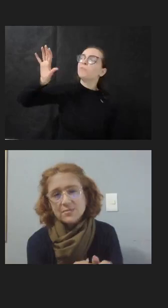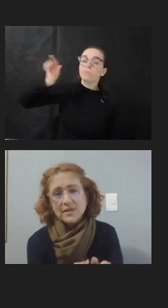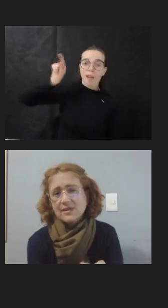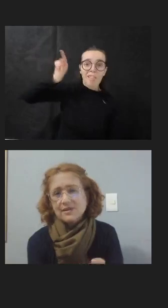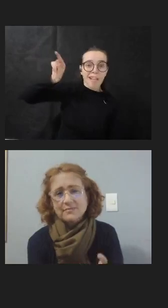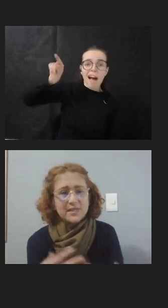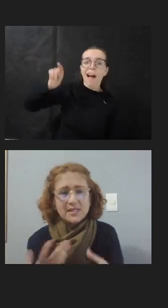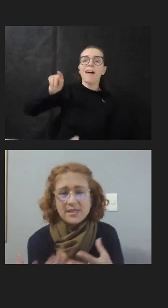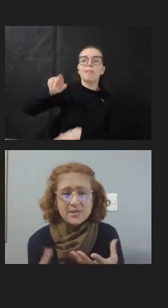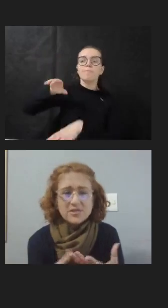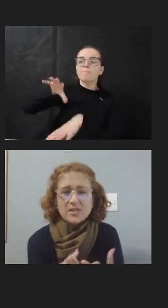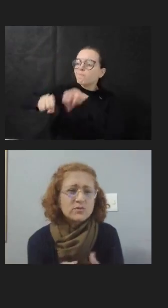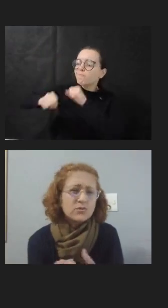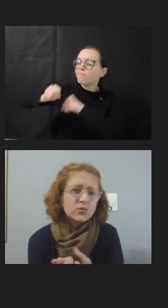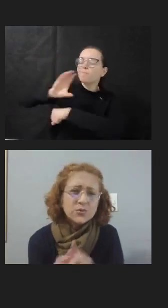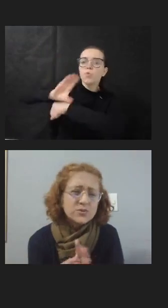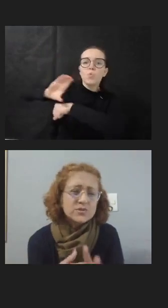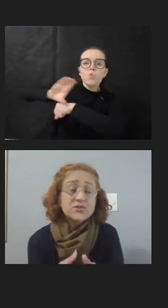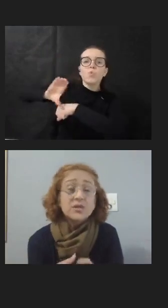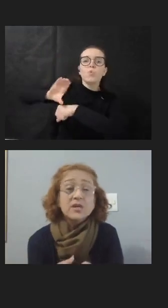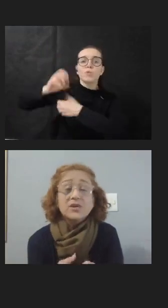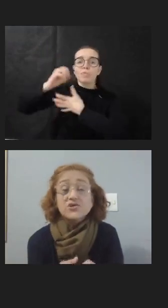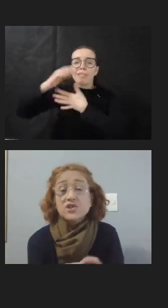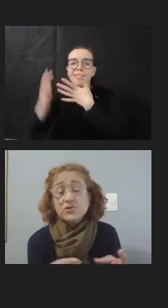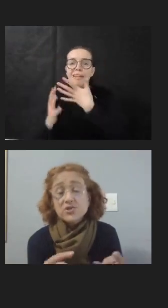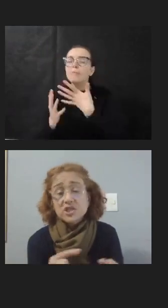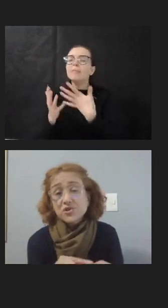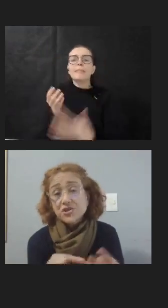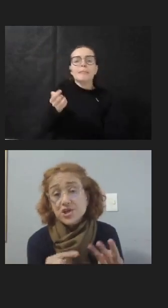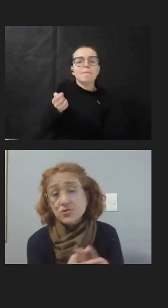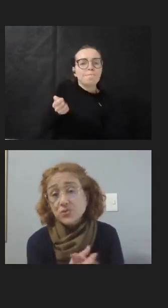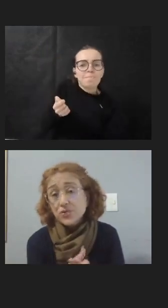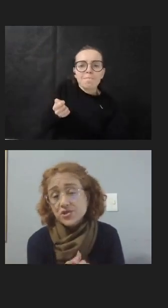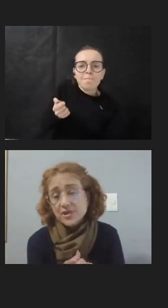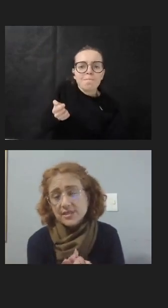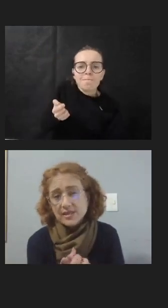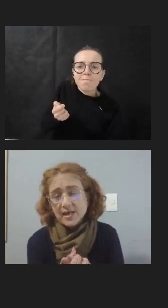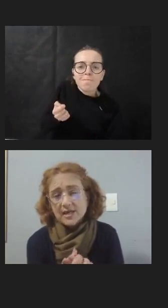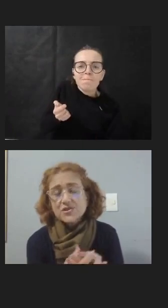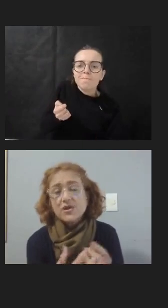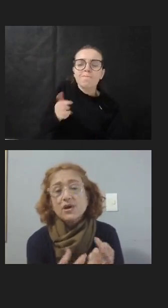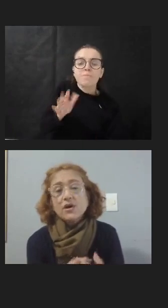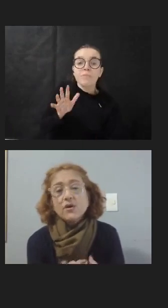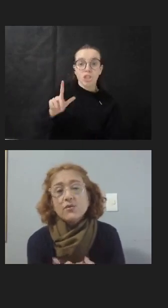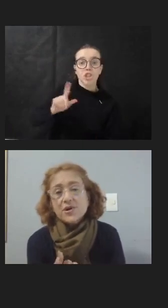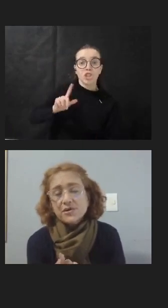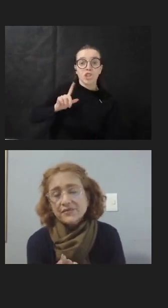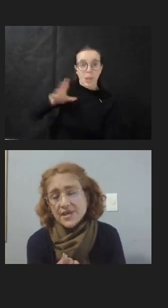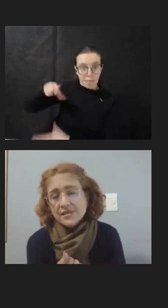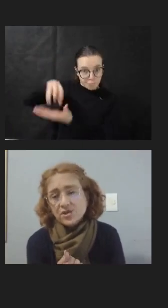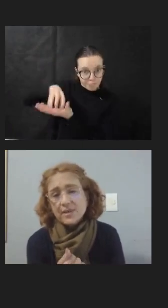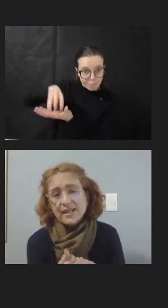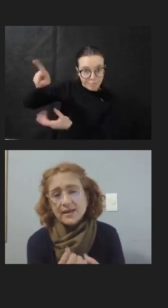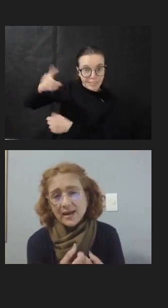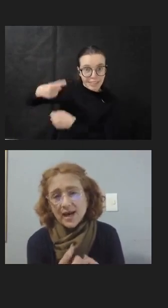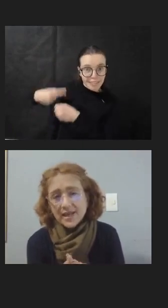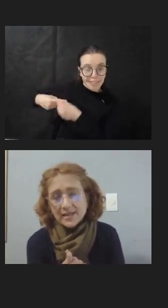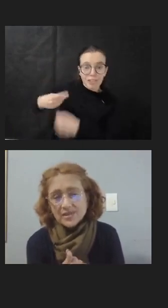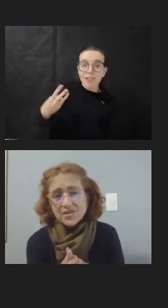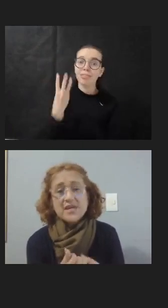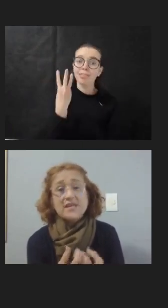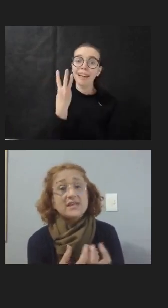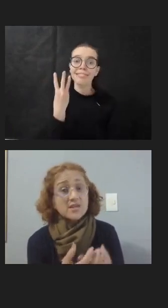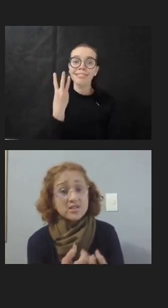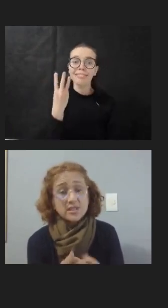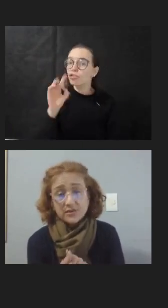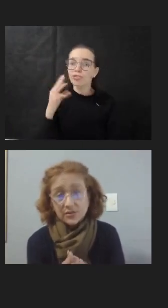formação para Libras, né? Cursos. Nós tínhamos 3 cursos na cidade. Um era oferecido pela Caritas,